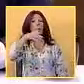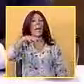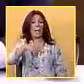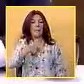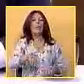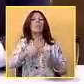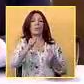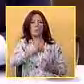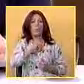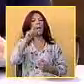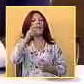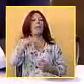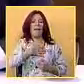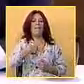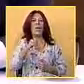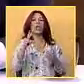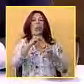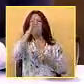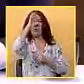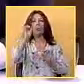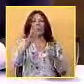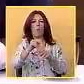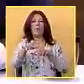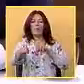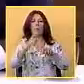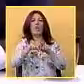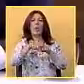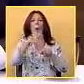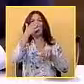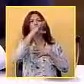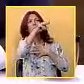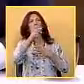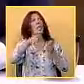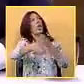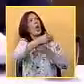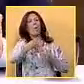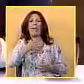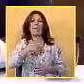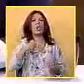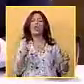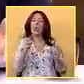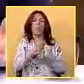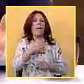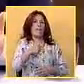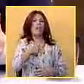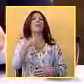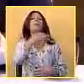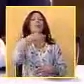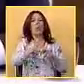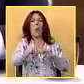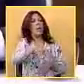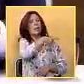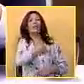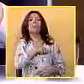é um partido, portanto, defende um novo regime. Um regime que existe noutros países europeus. Portanto, é um regime que serve aos espanhóis,